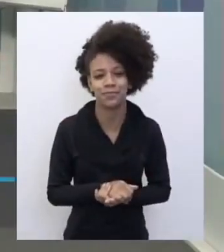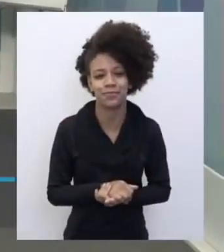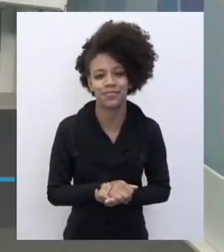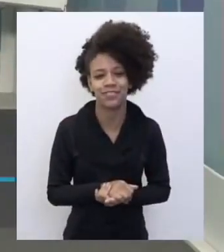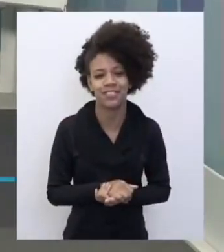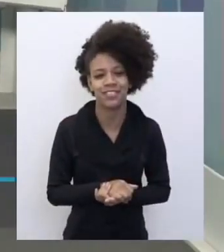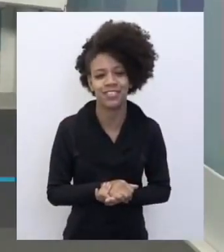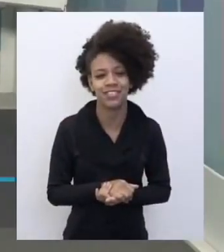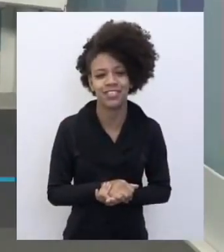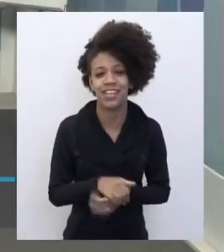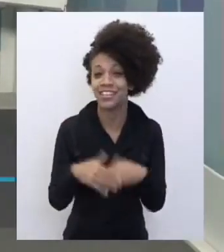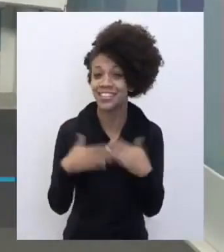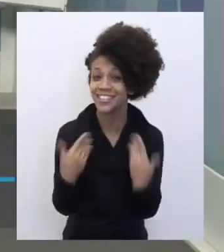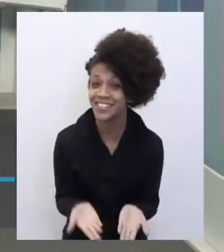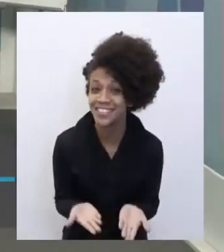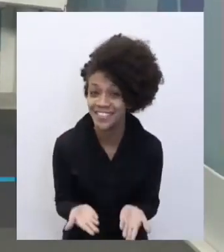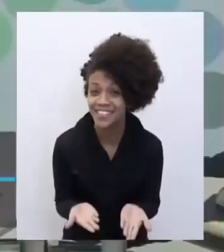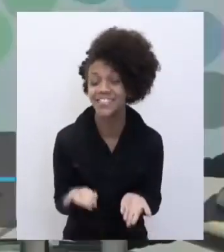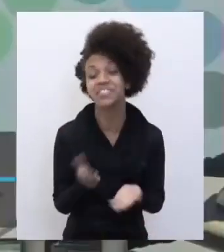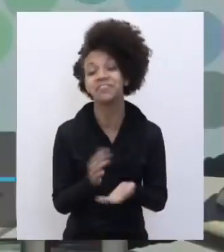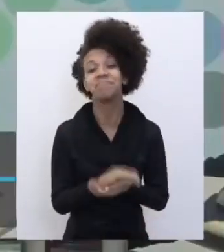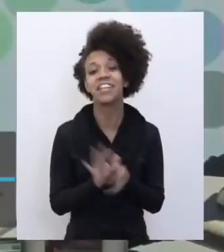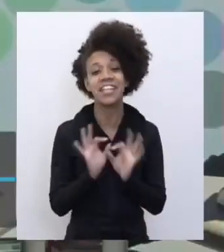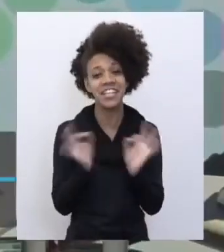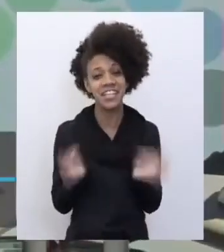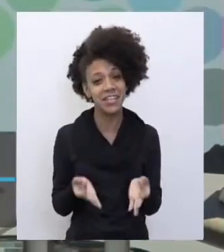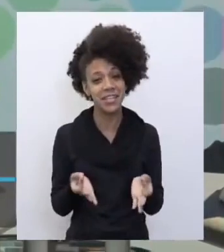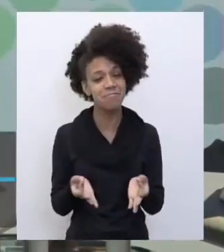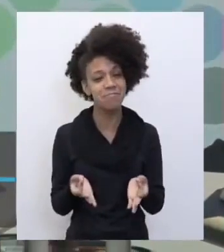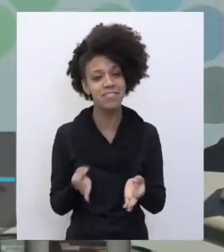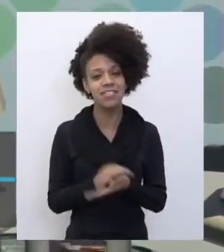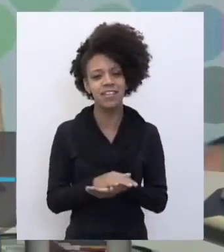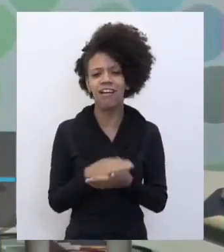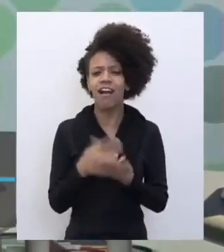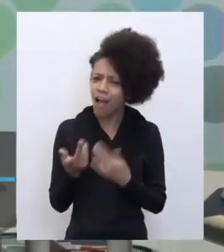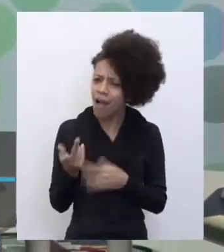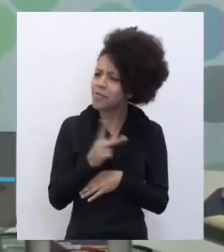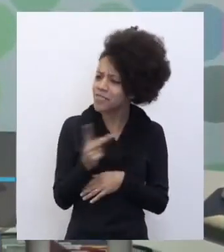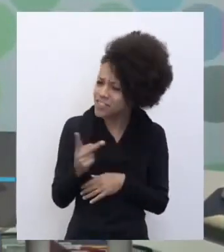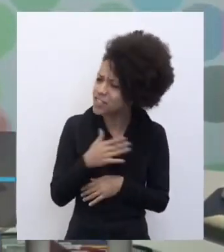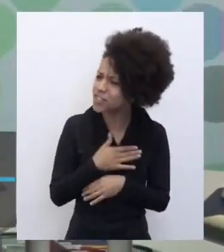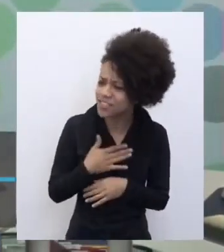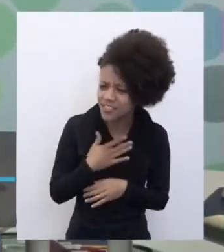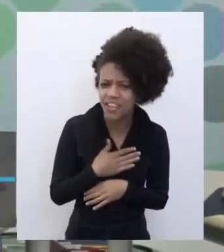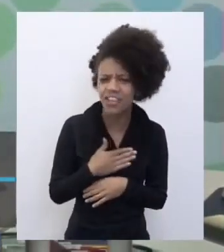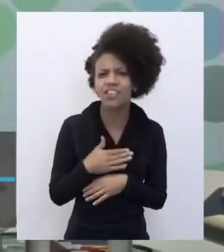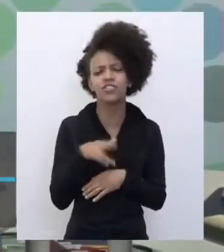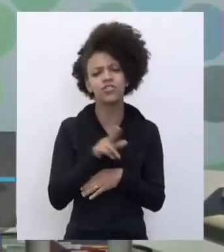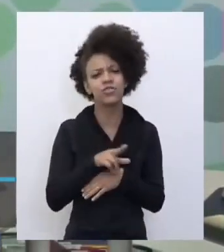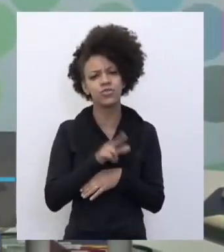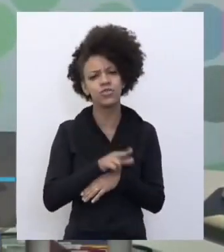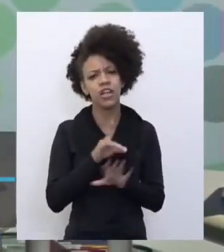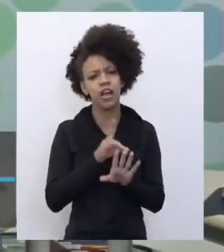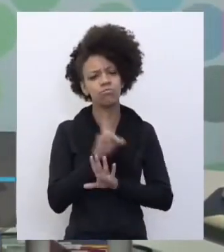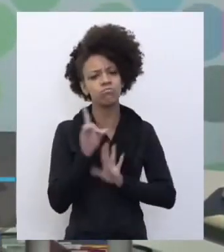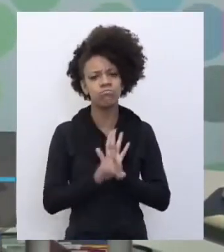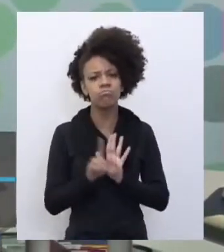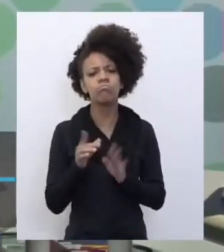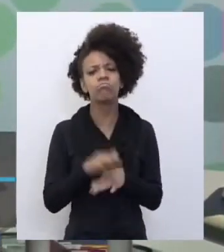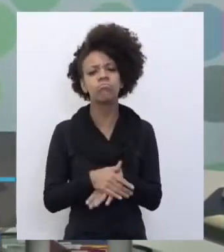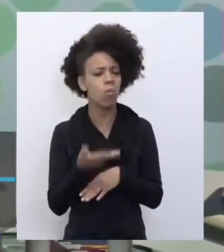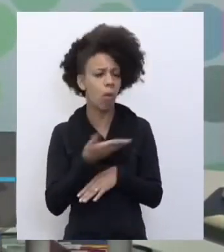Turma, coisa simples, tranquila. Ah, professora, gostei de usar um personagem, algum